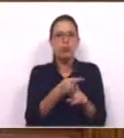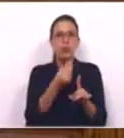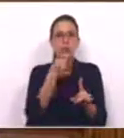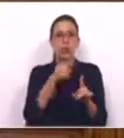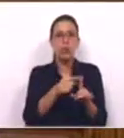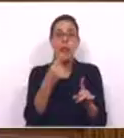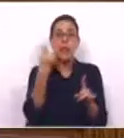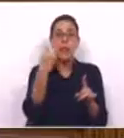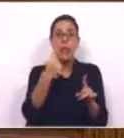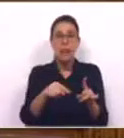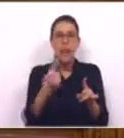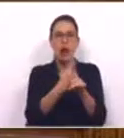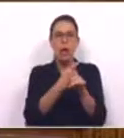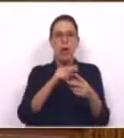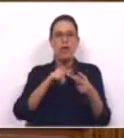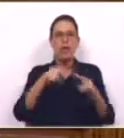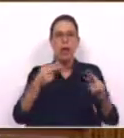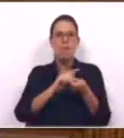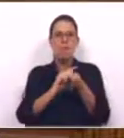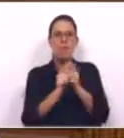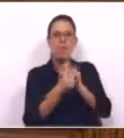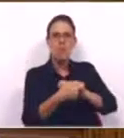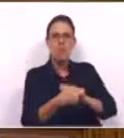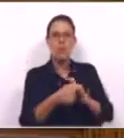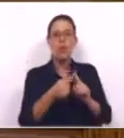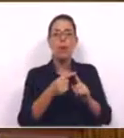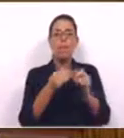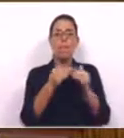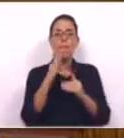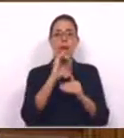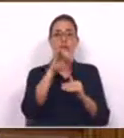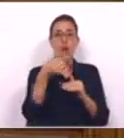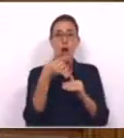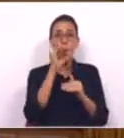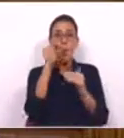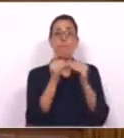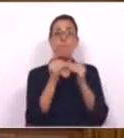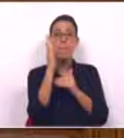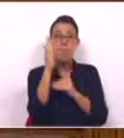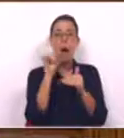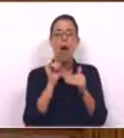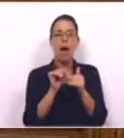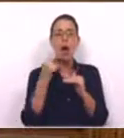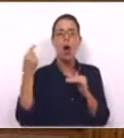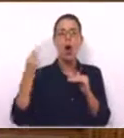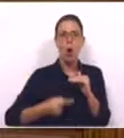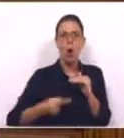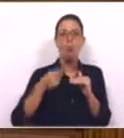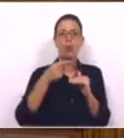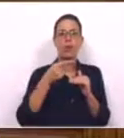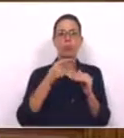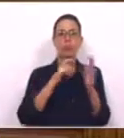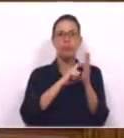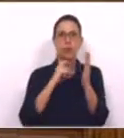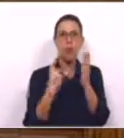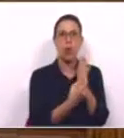tiver presença de organismos geneticamente modificados em quantidade superior a 0,9% é que é obrigatória à sua